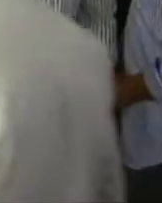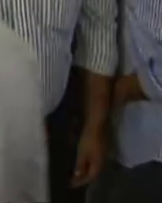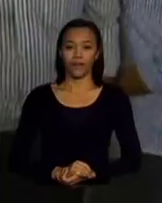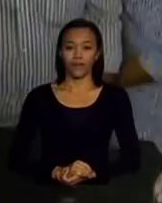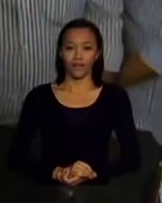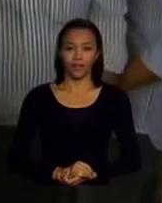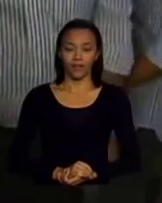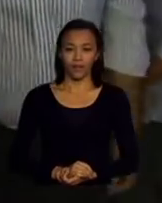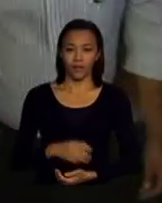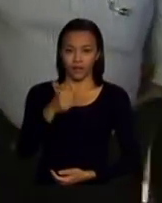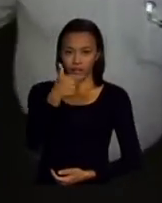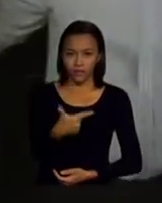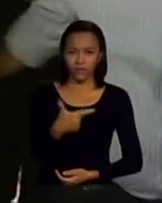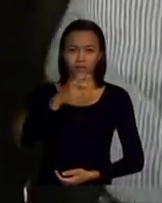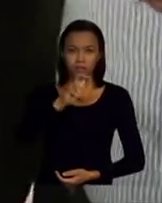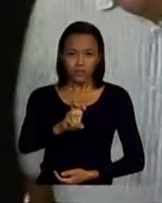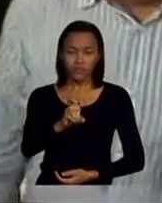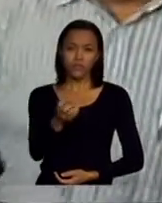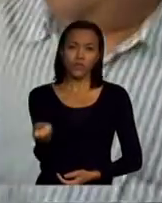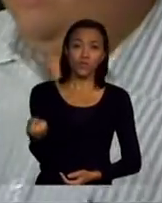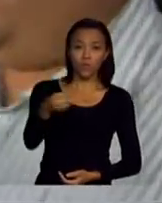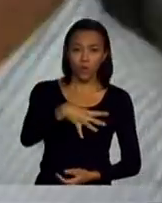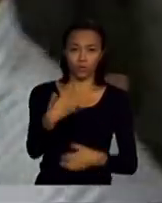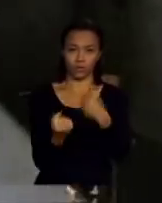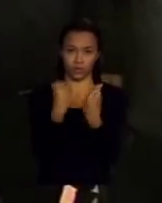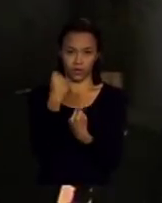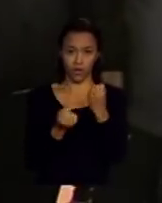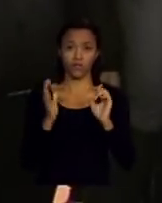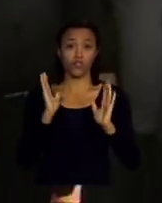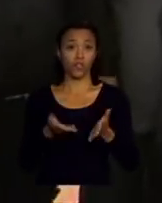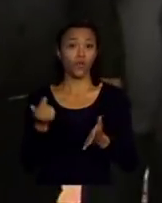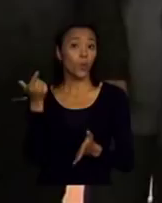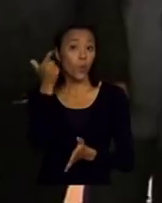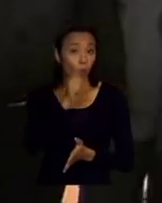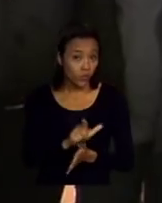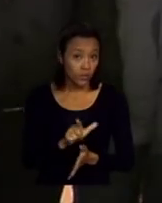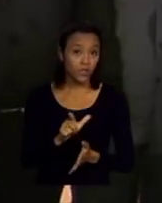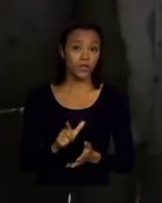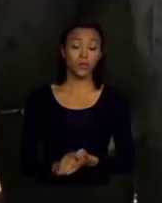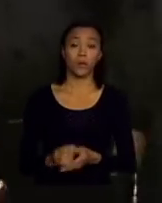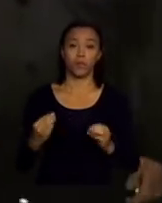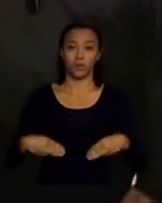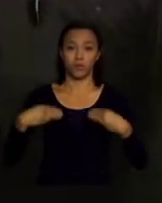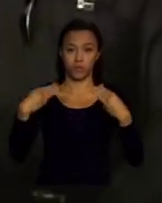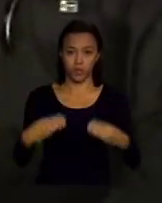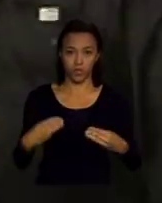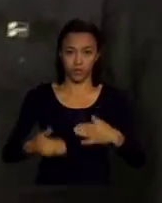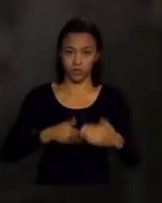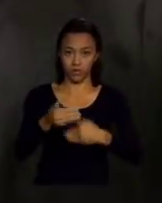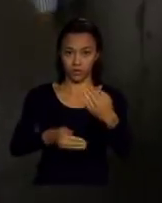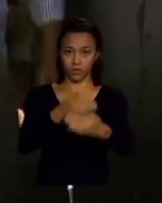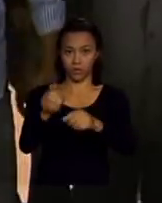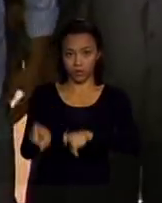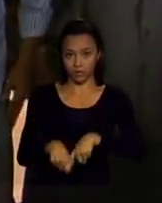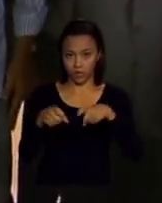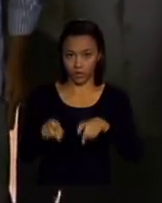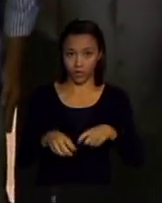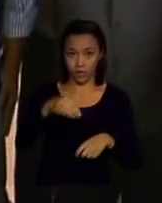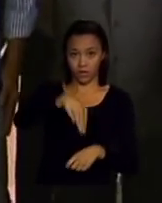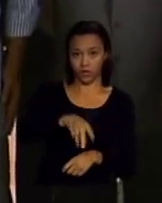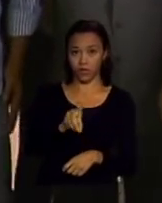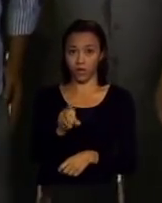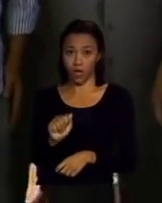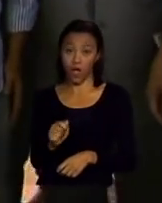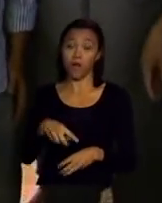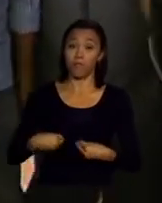As 25 novas escavadeiras foram adquiridas pelo Ministério do Desenvolvimento Agrário, MDA, para